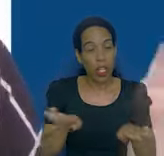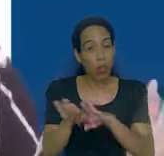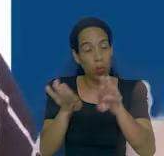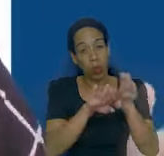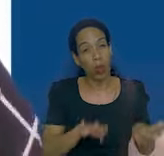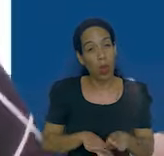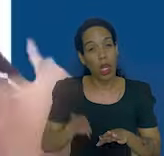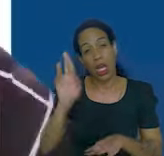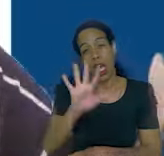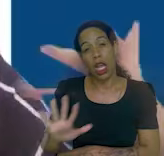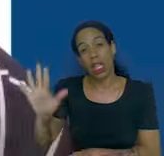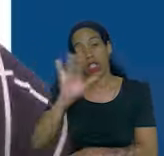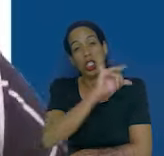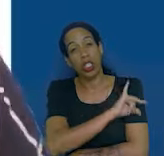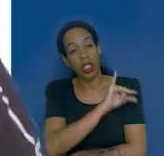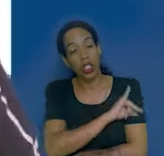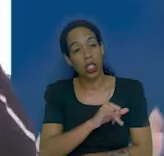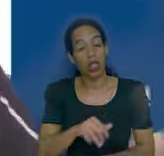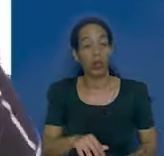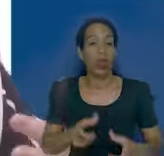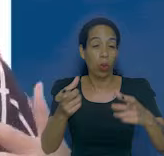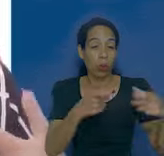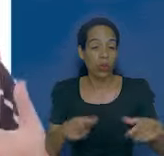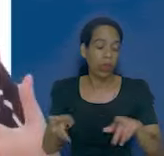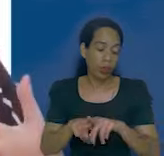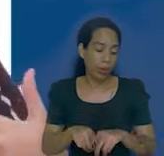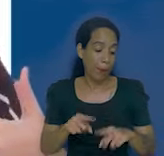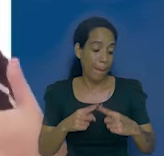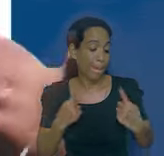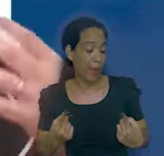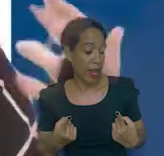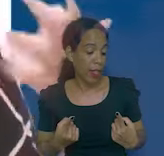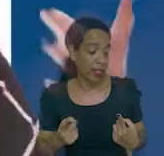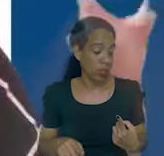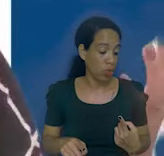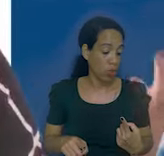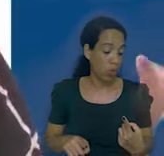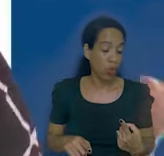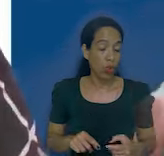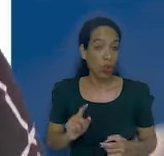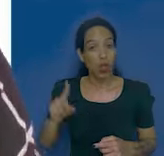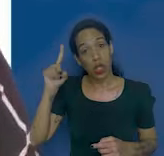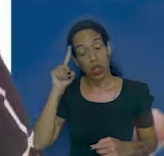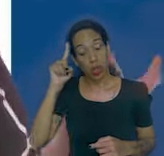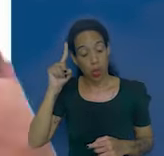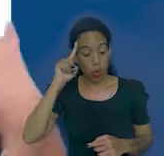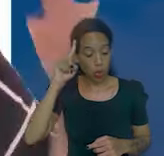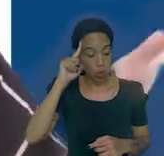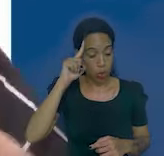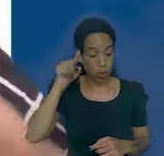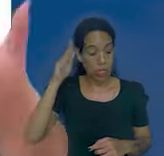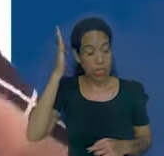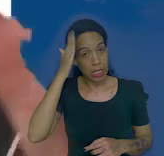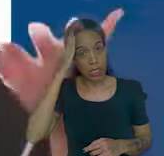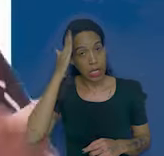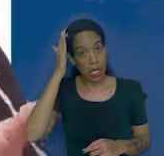igual em outras regiões do Rio, em outros locais também. Mas o nosso grosso do dia a dia, Fábio, você